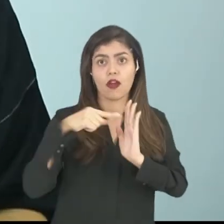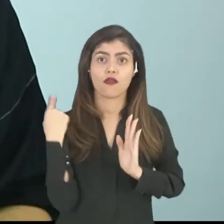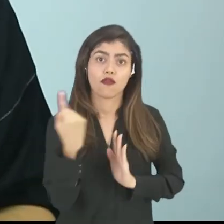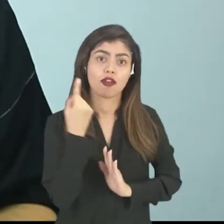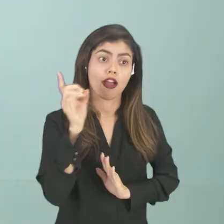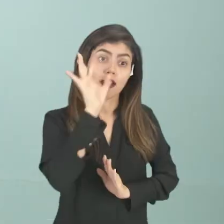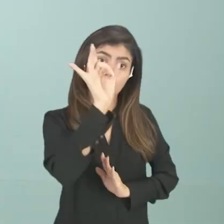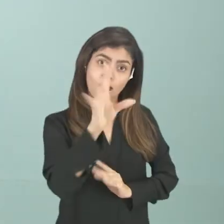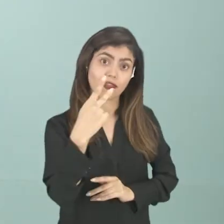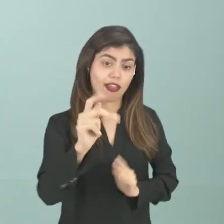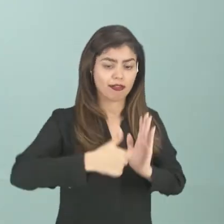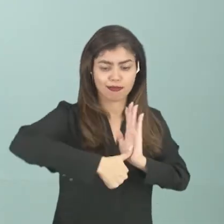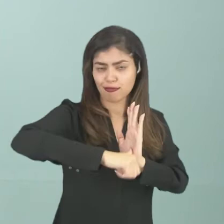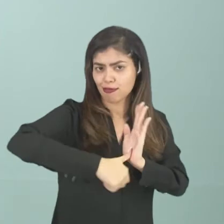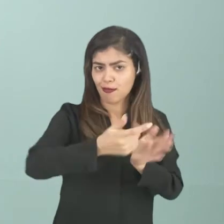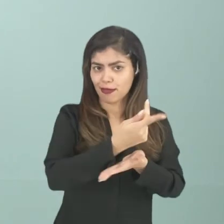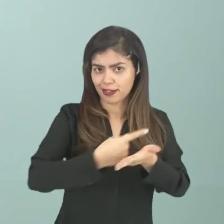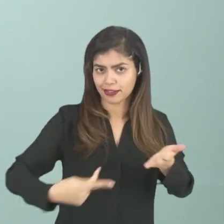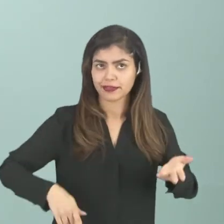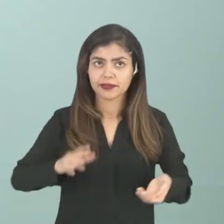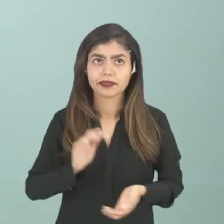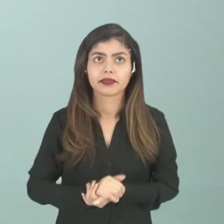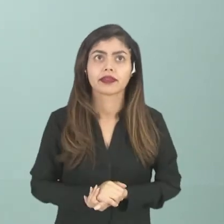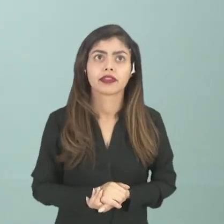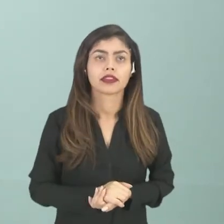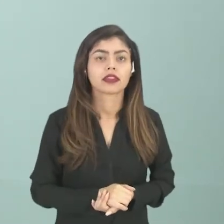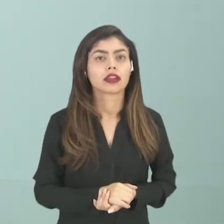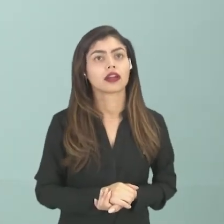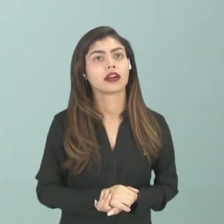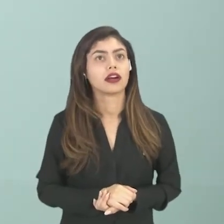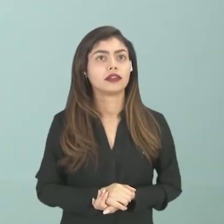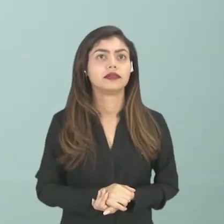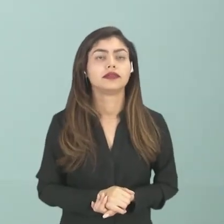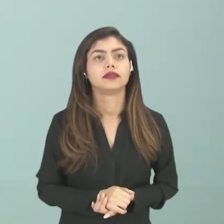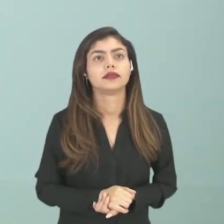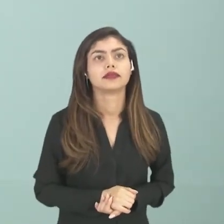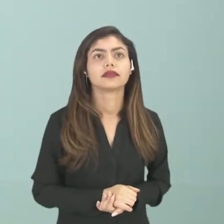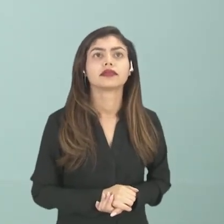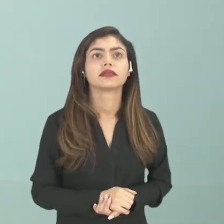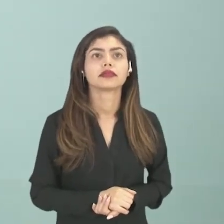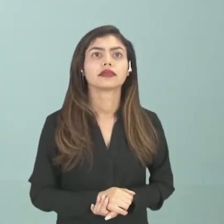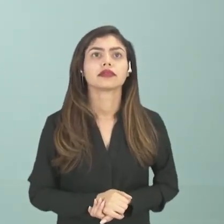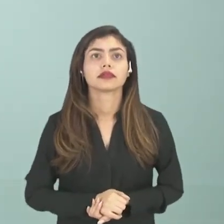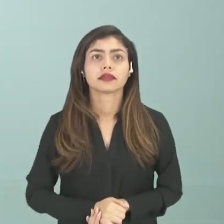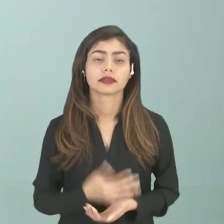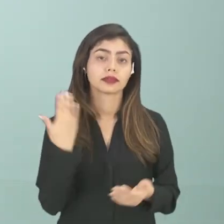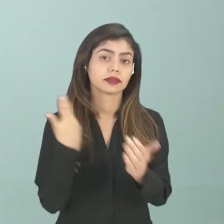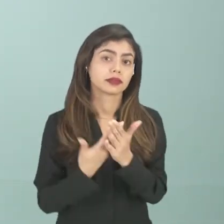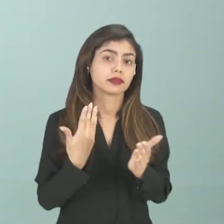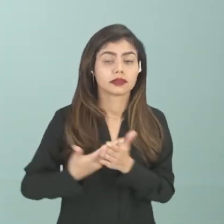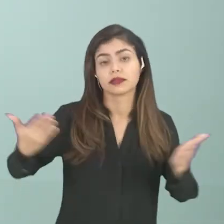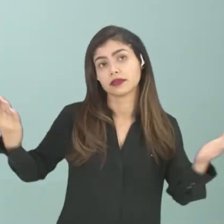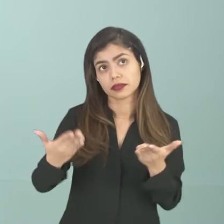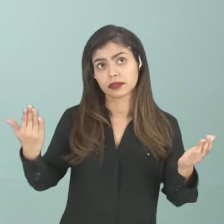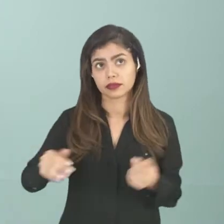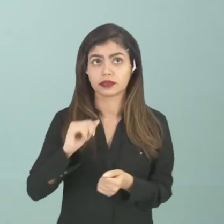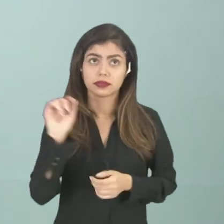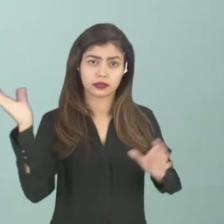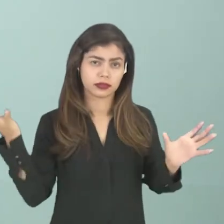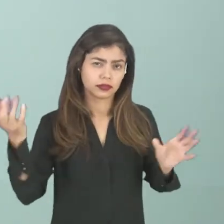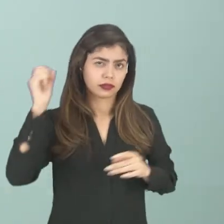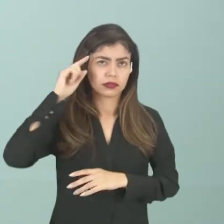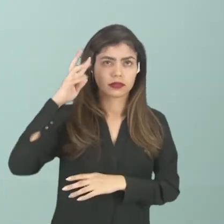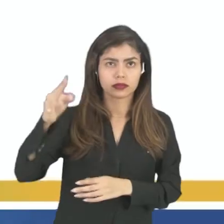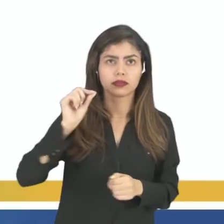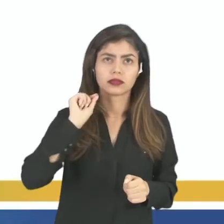tem a sua poética, certo? Então, vamos lá. O que nós estudamos hoje? Fizemos uma pequena